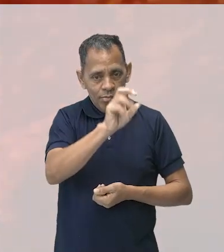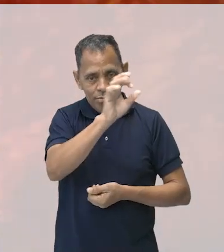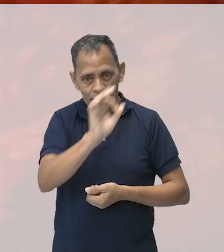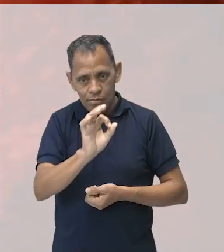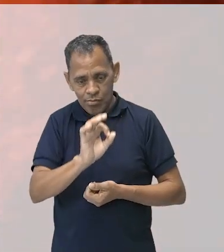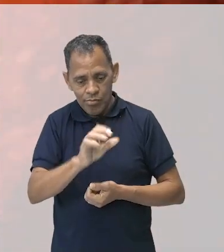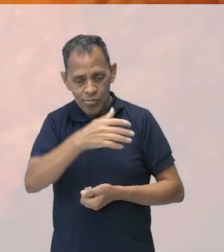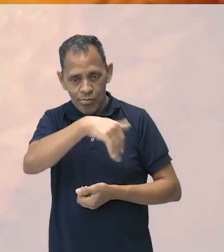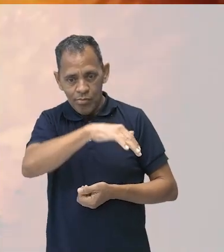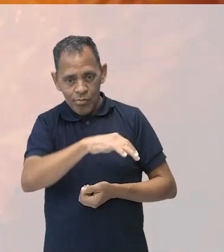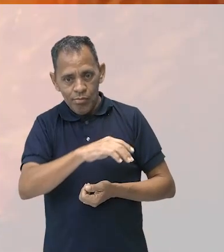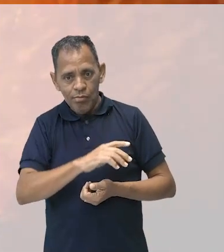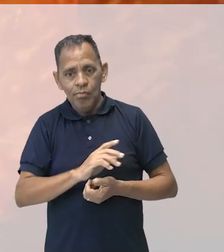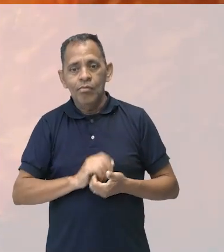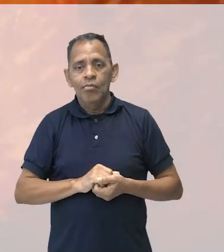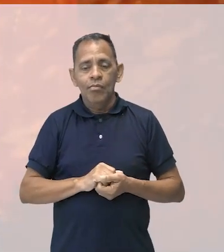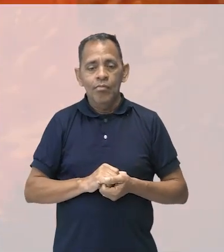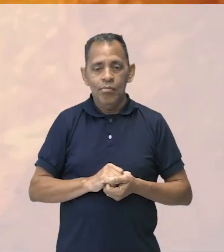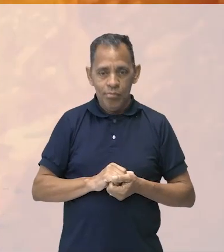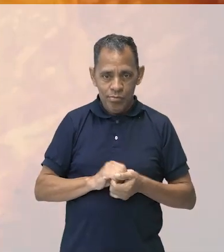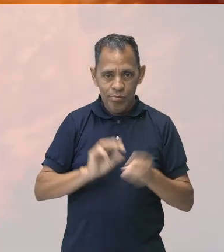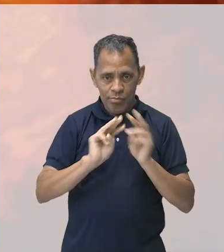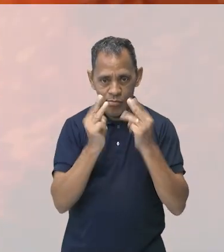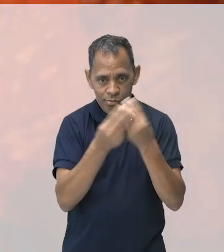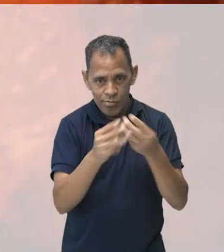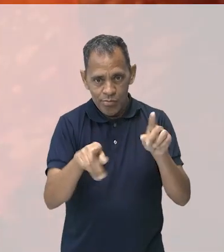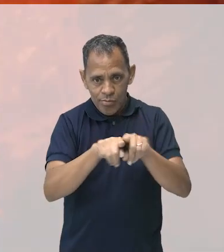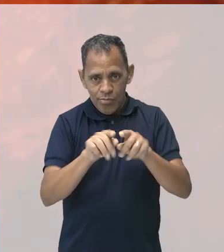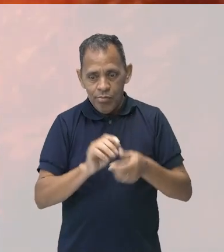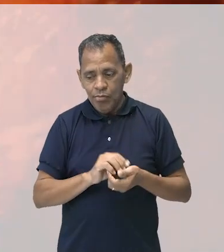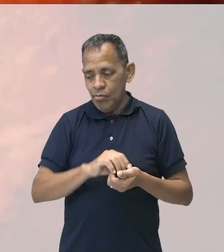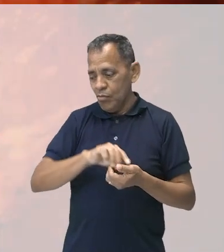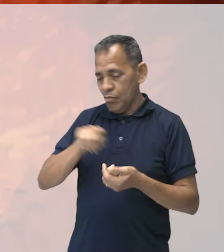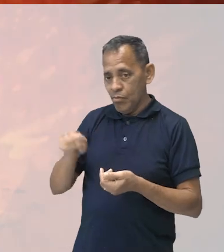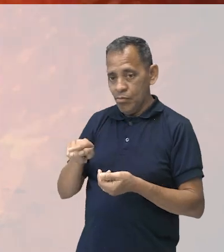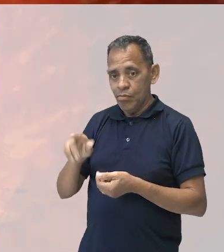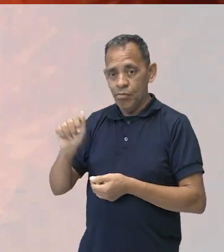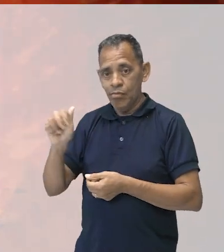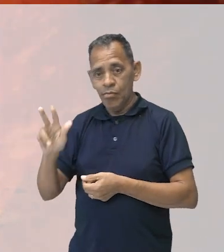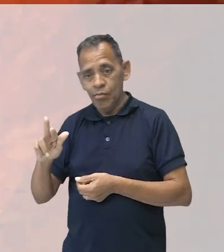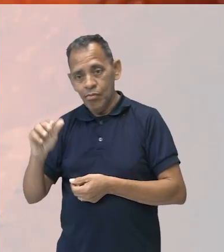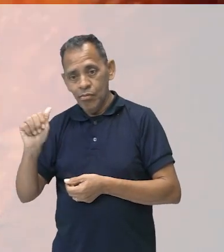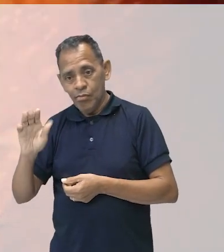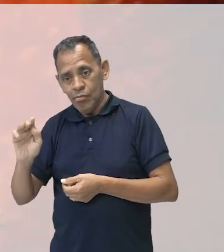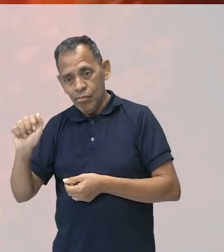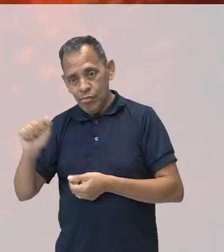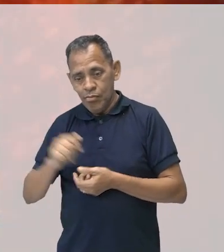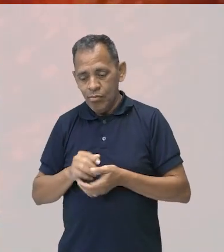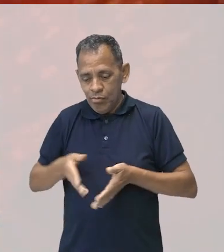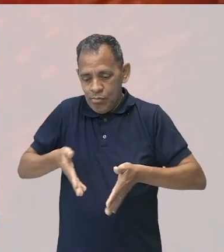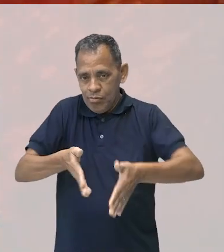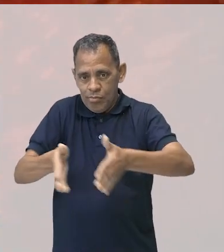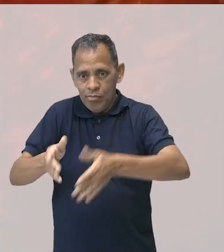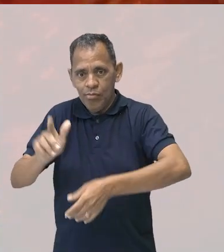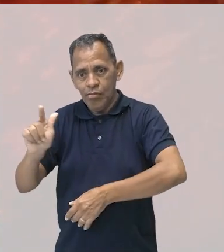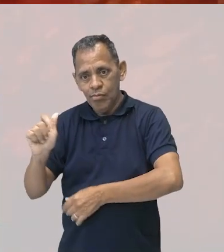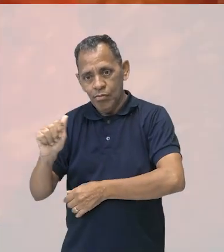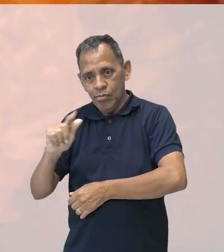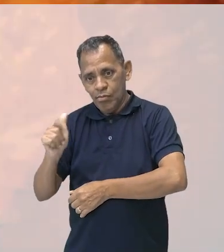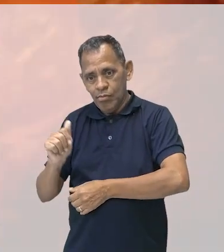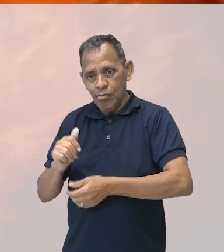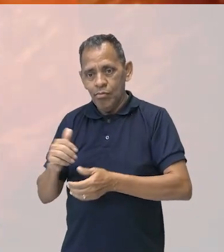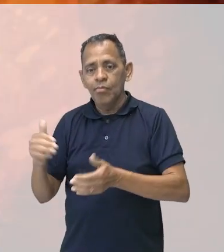55% do território para os judeus e o restante destinado aos árabes, incluindo a faixa de Gaza, encerrando o